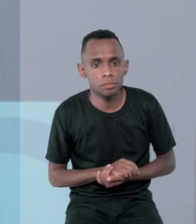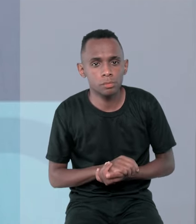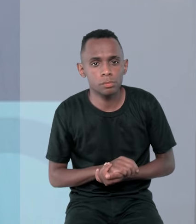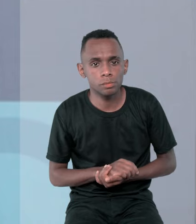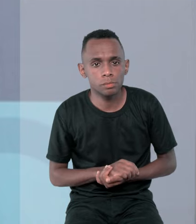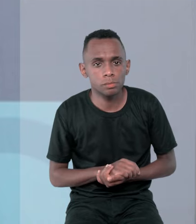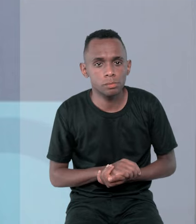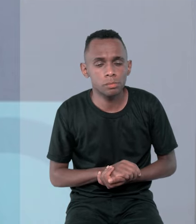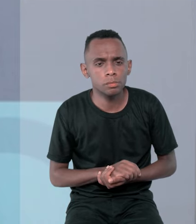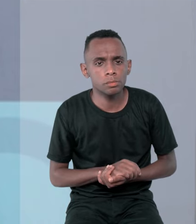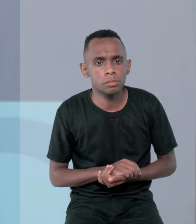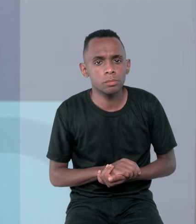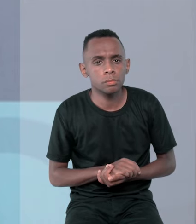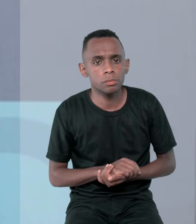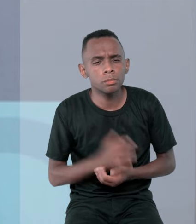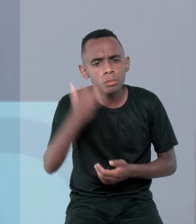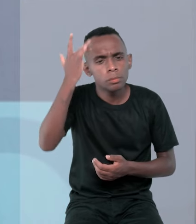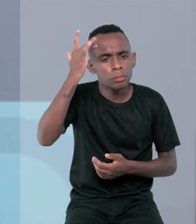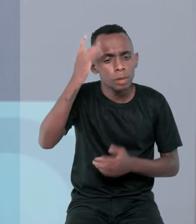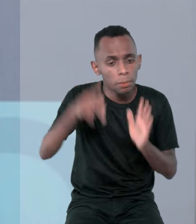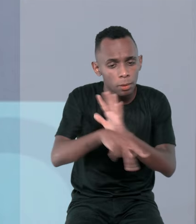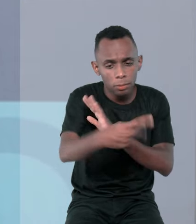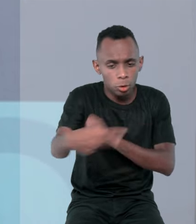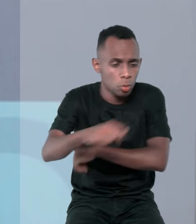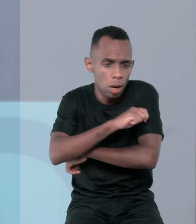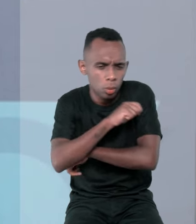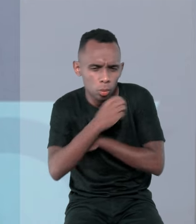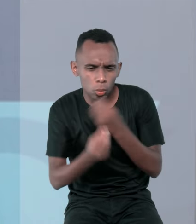qual é a maturidade daqueles alunos para você levar determinadas discussões.